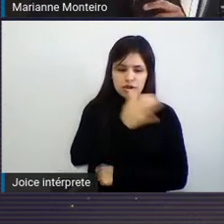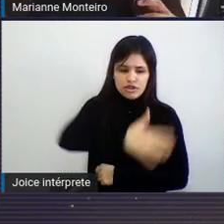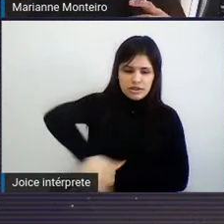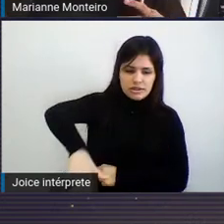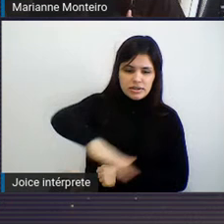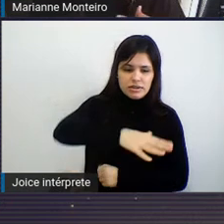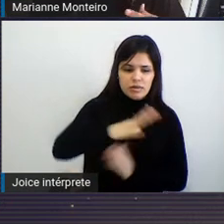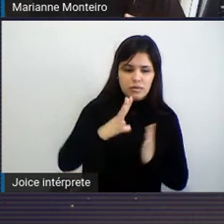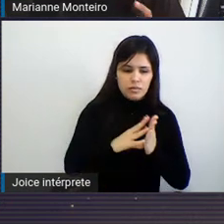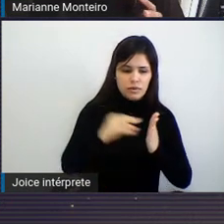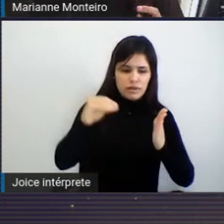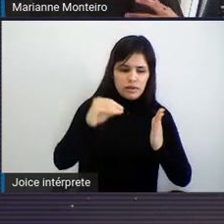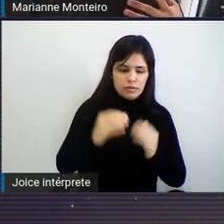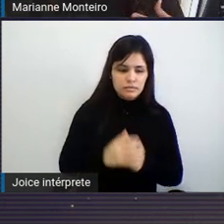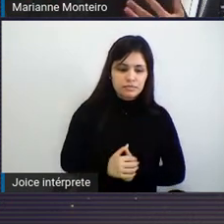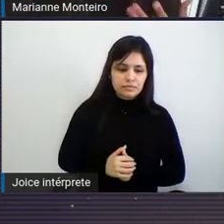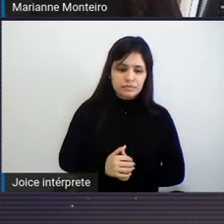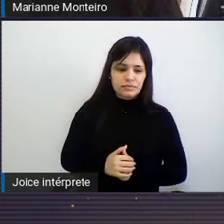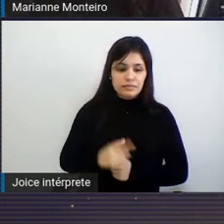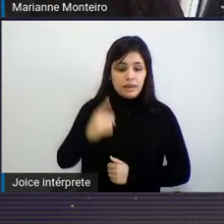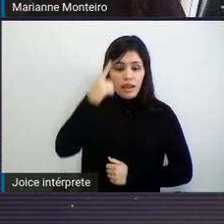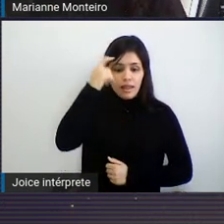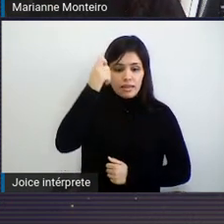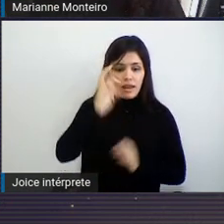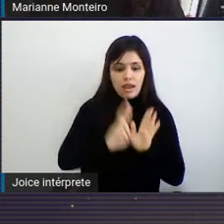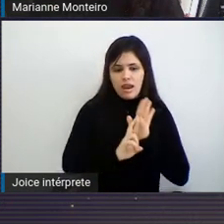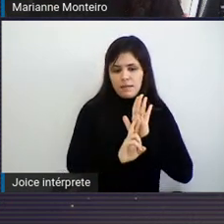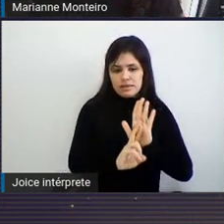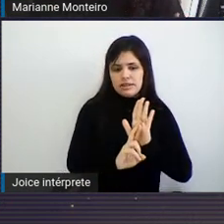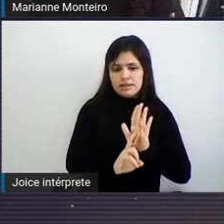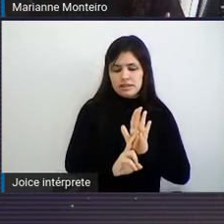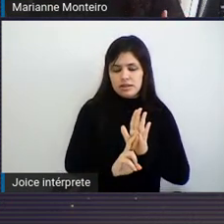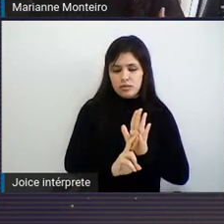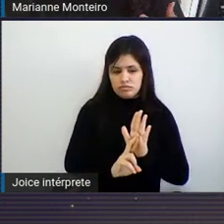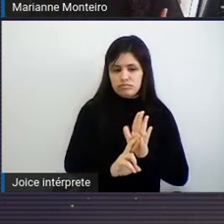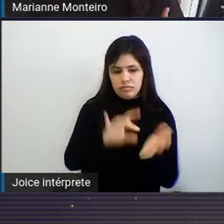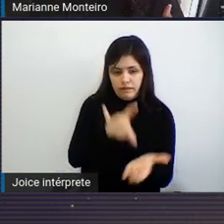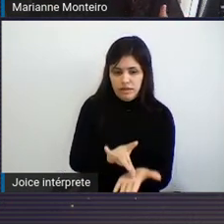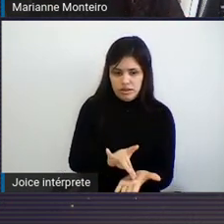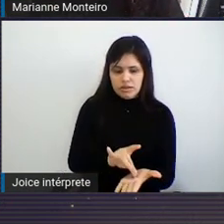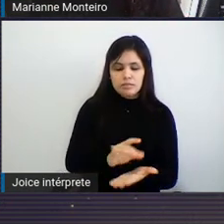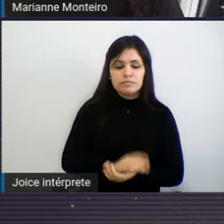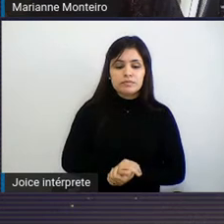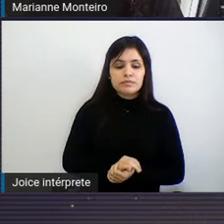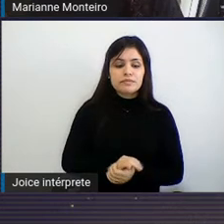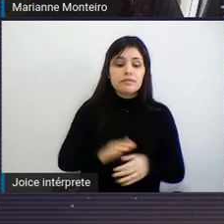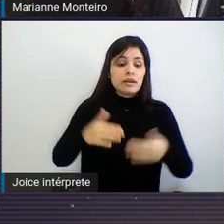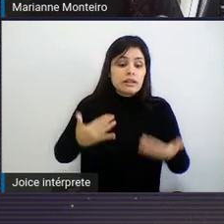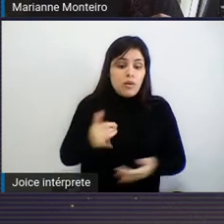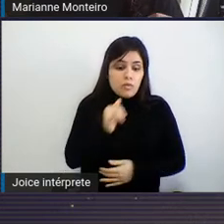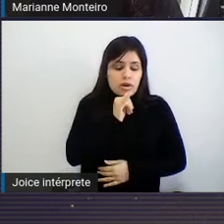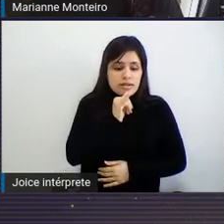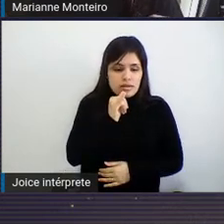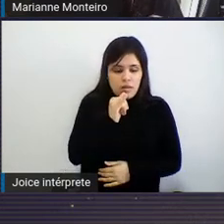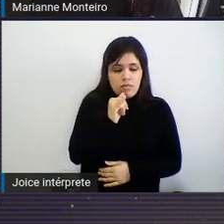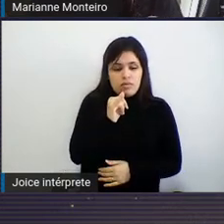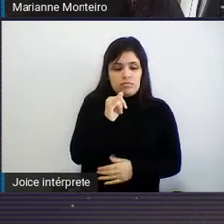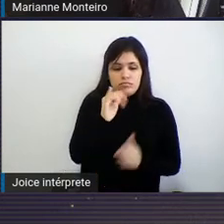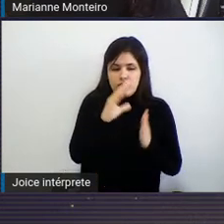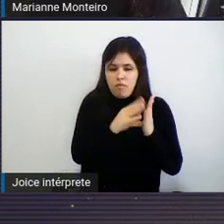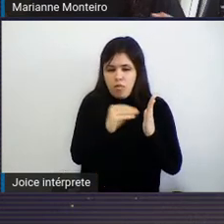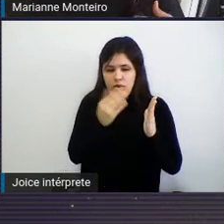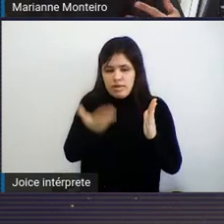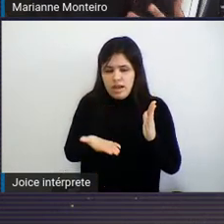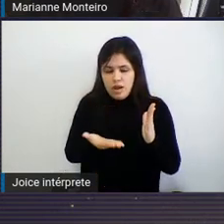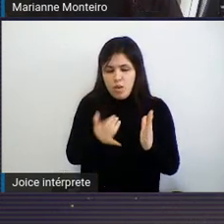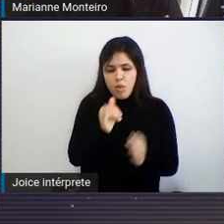modelo, né? Então, a ideia é ter representações ricas. Então, O modelo mostrado aí nesse